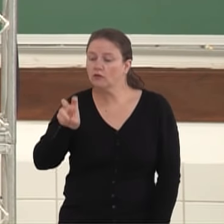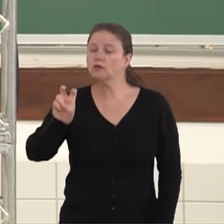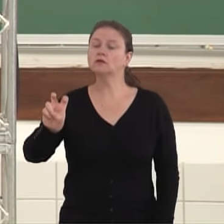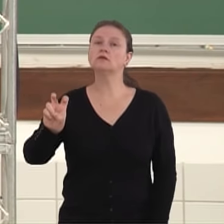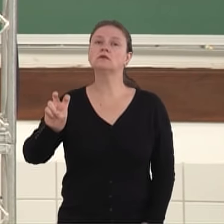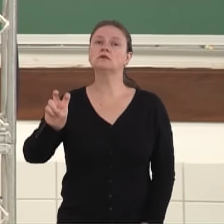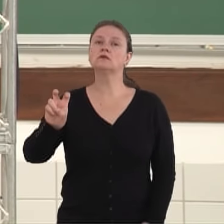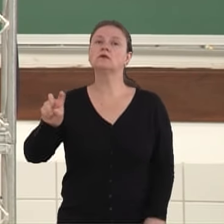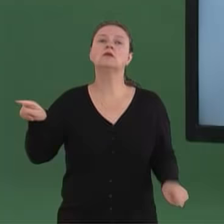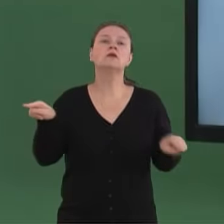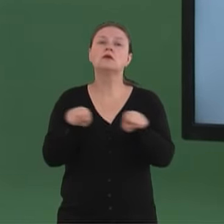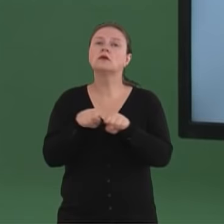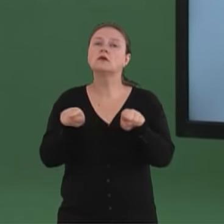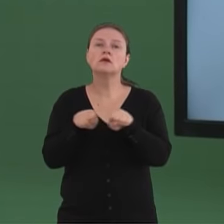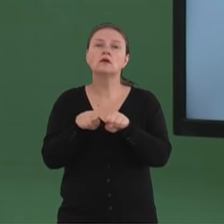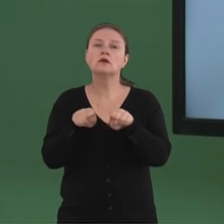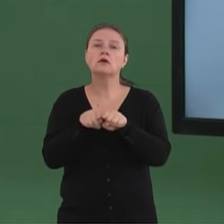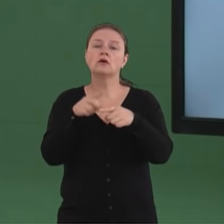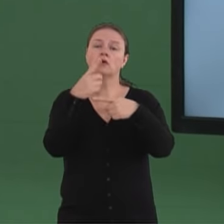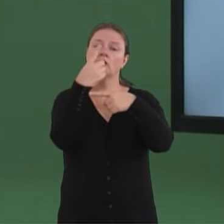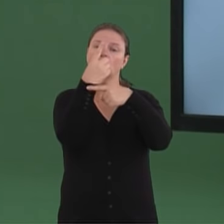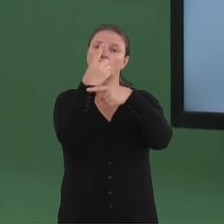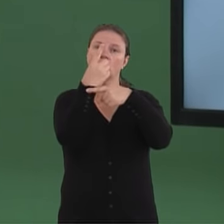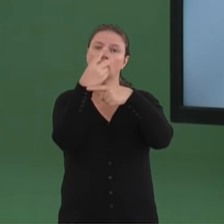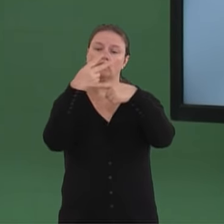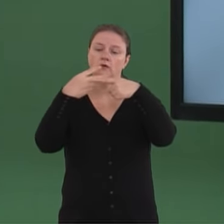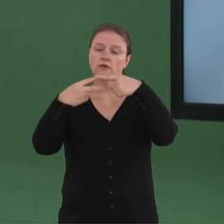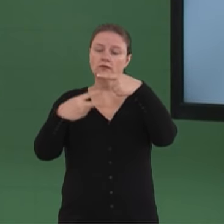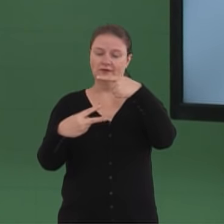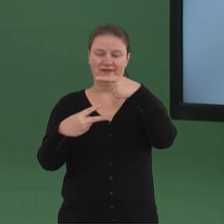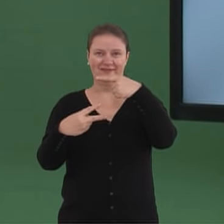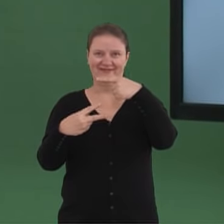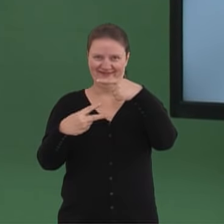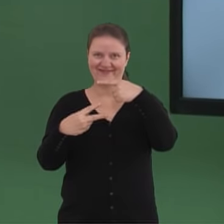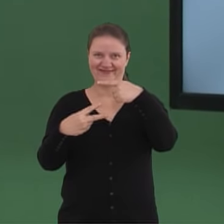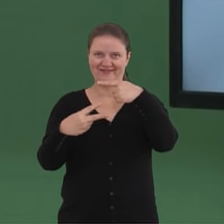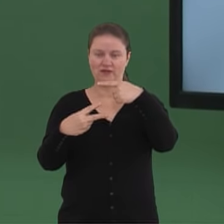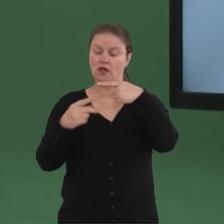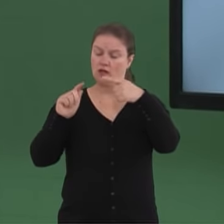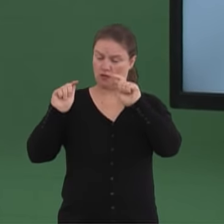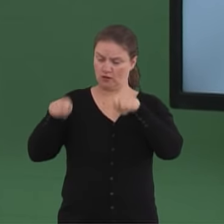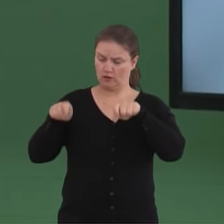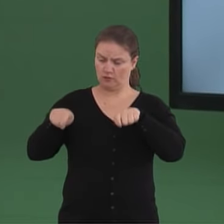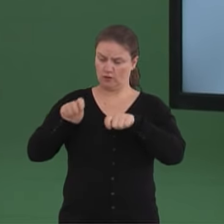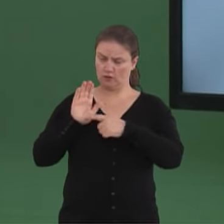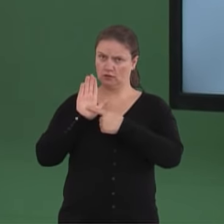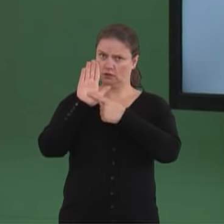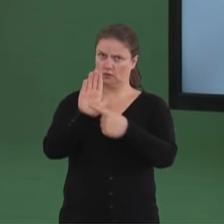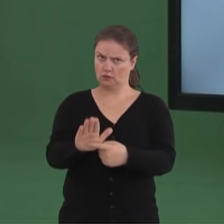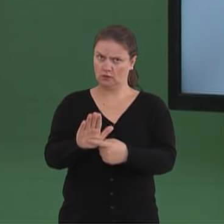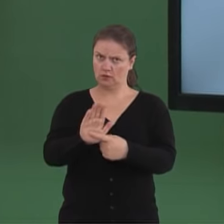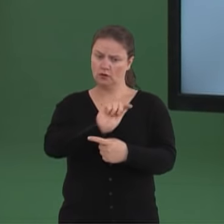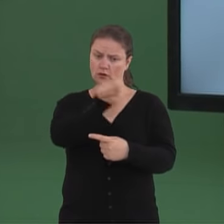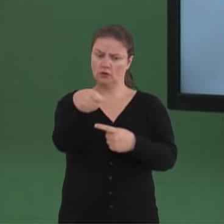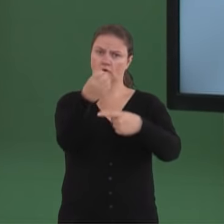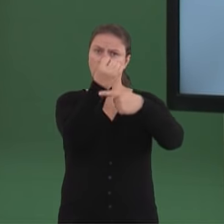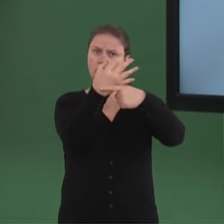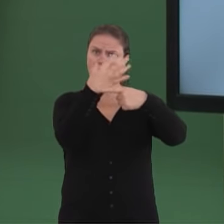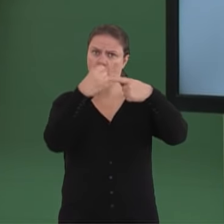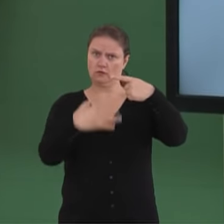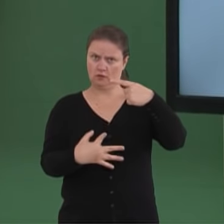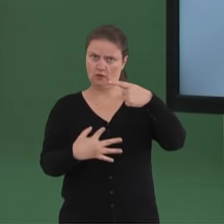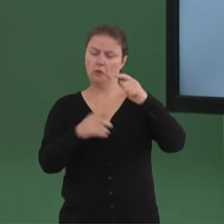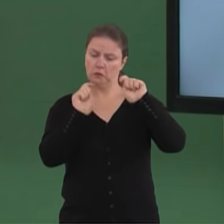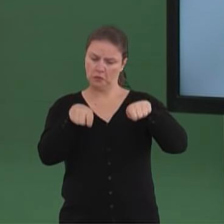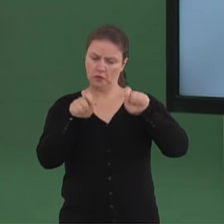0,5, que é a mesma coisa que 1/2, ou seja, ele pode ser representado na forma de fração,